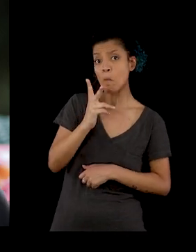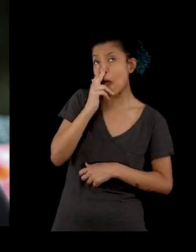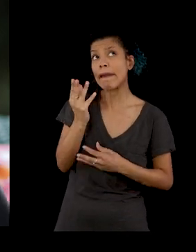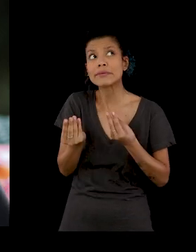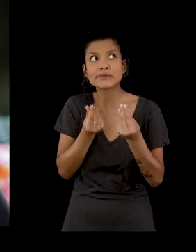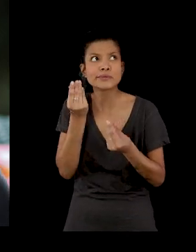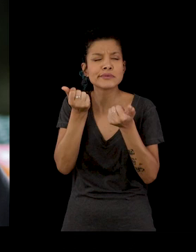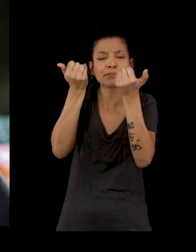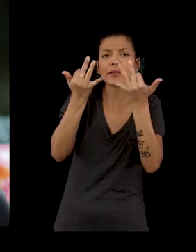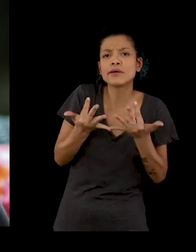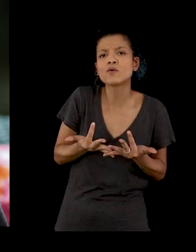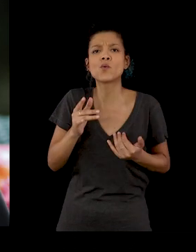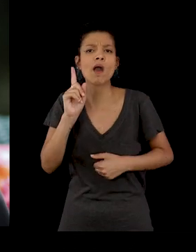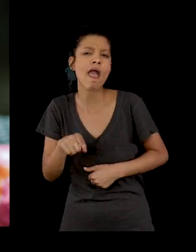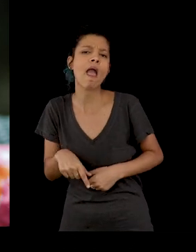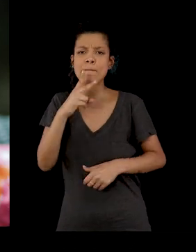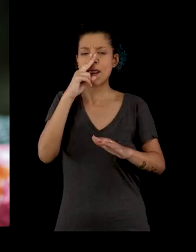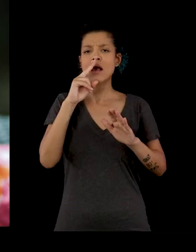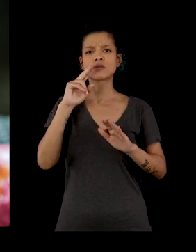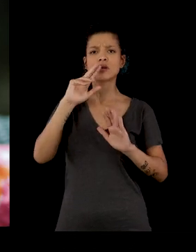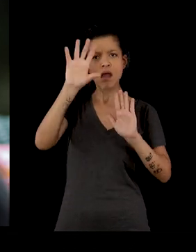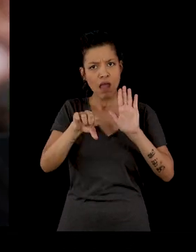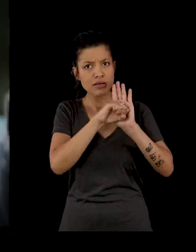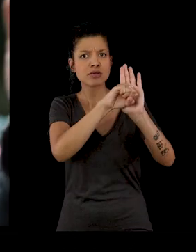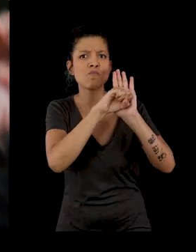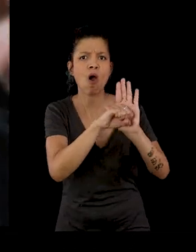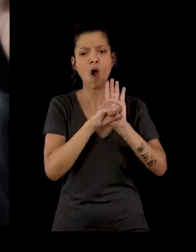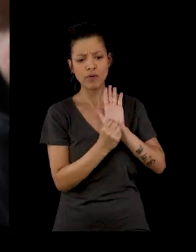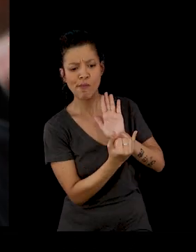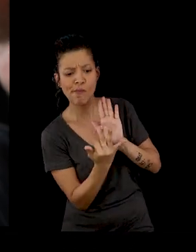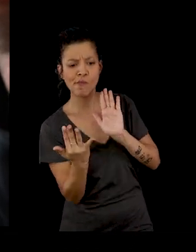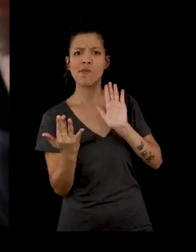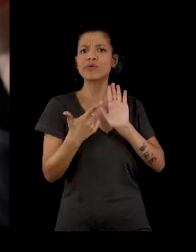simbólico, um Brasil que era outra coisa, que era um Brasil que, na minha opinião, ia ser